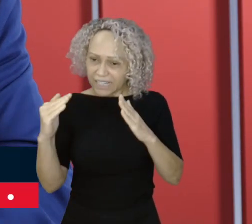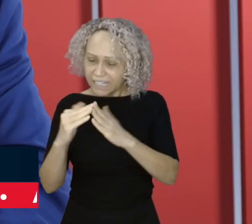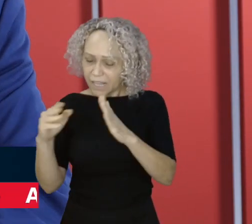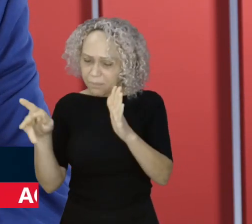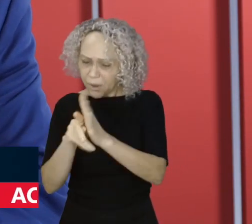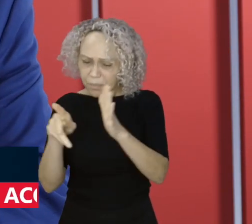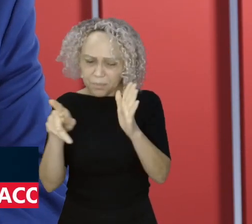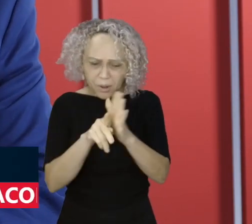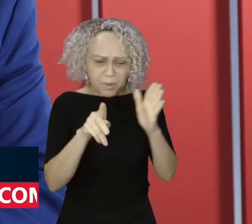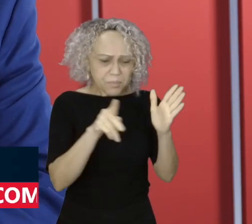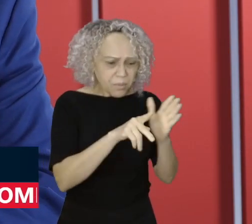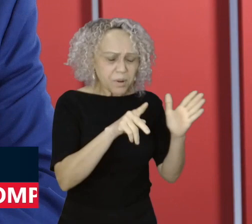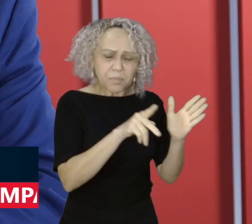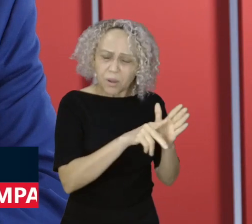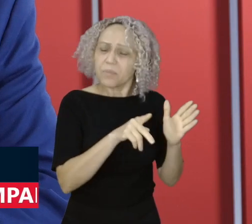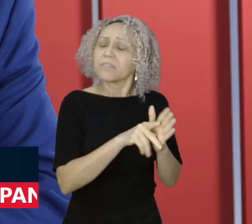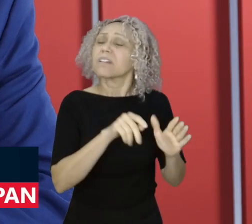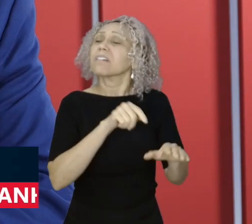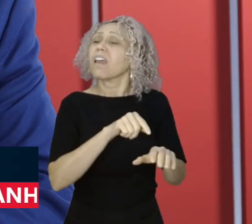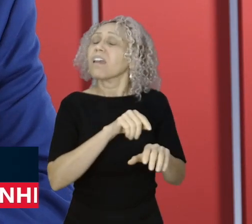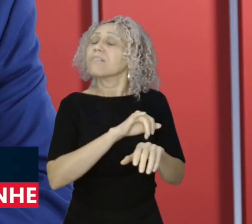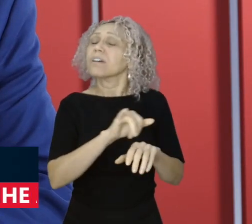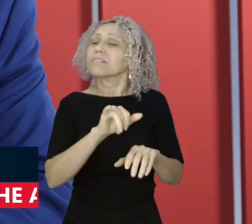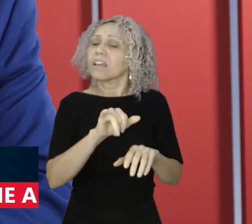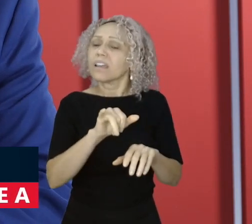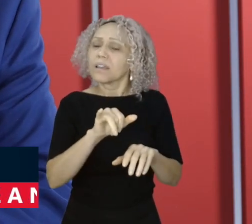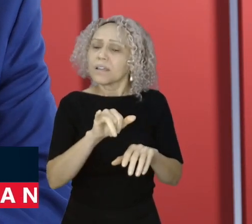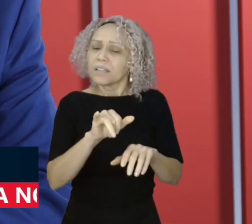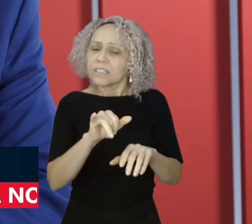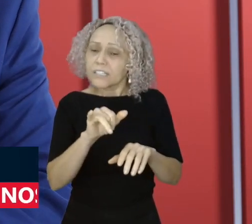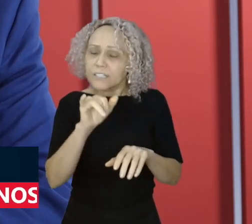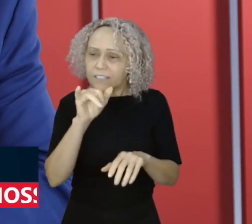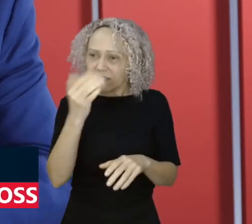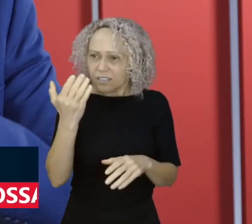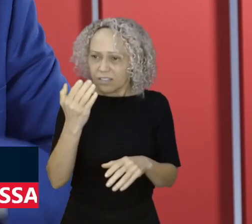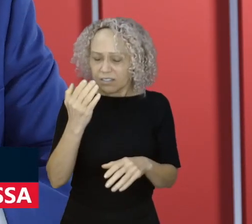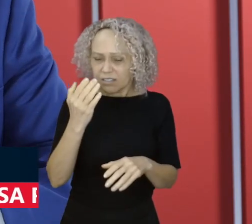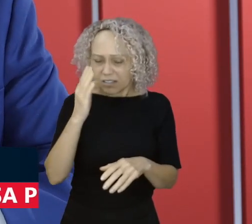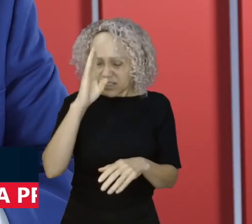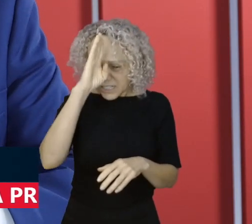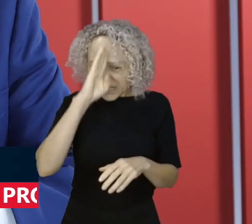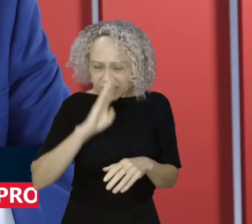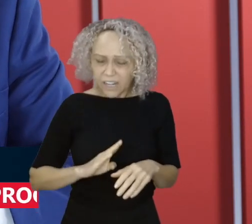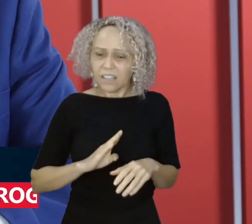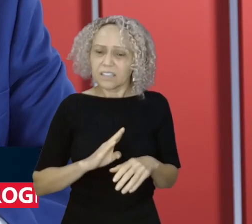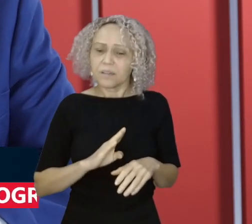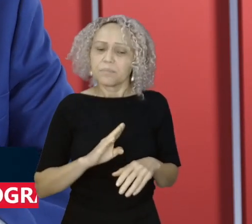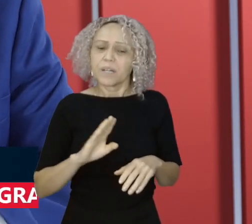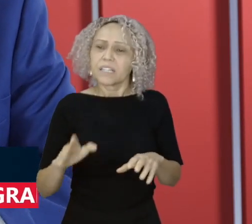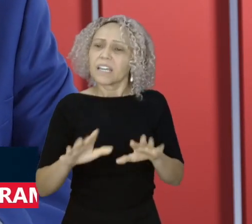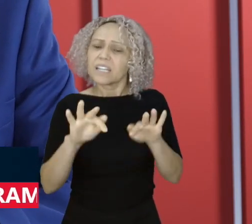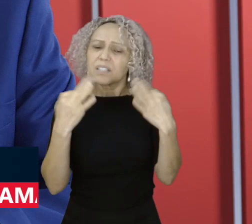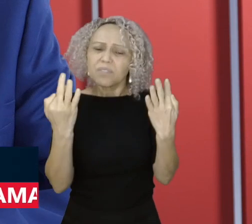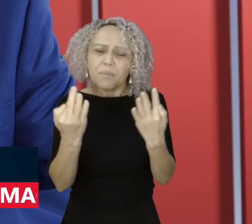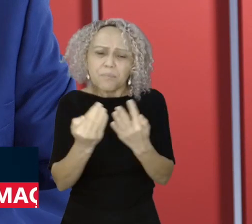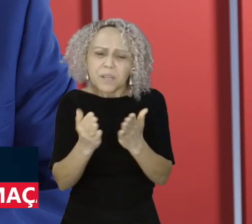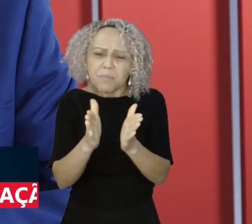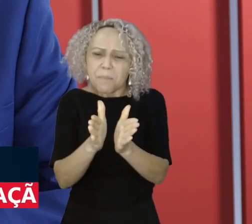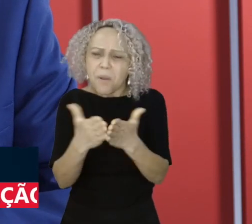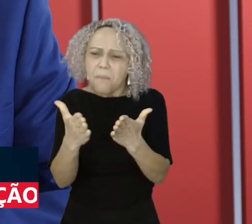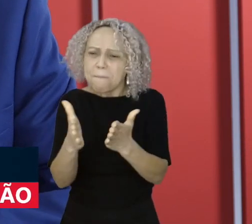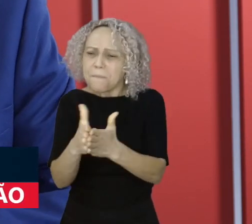integral para aqueles mais vulneráveis, para aqueles mais empobrecidos, porque retirar recurso do orçamento familiar para